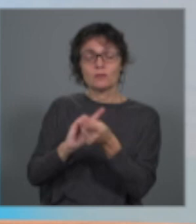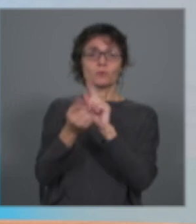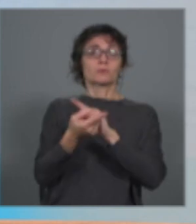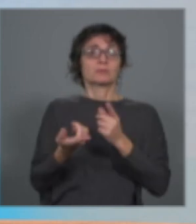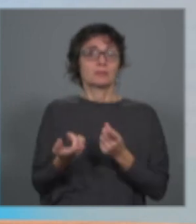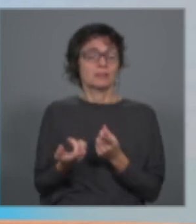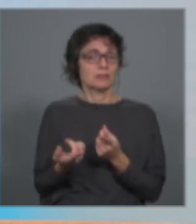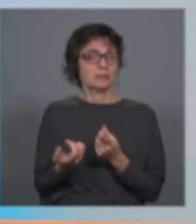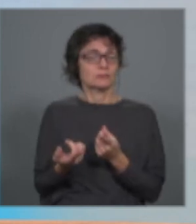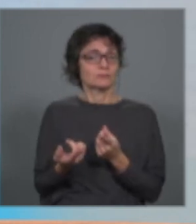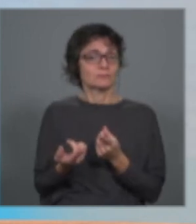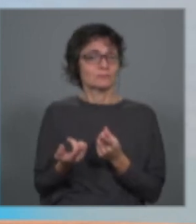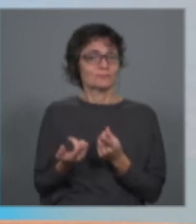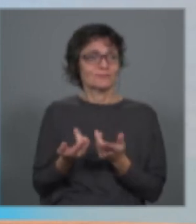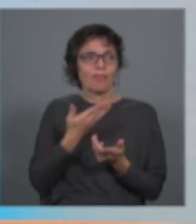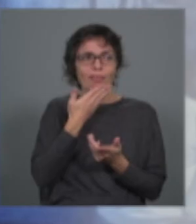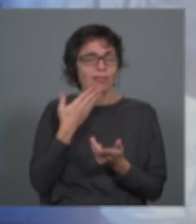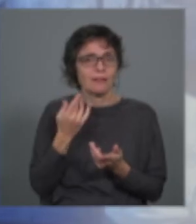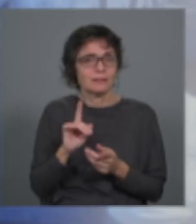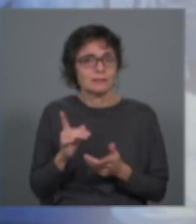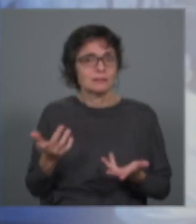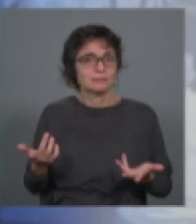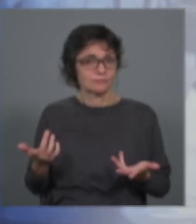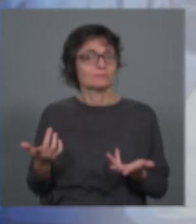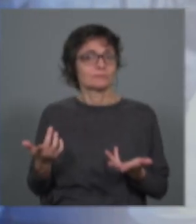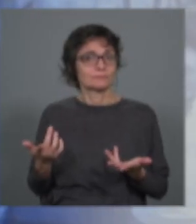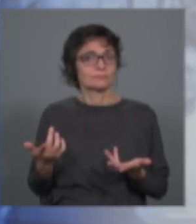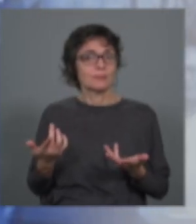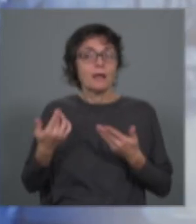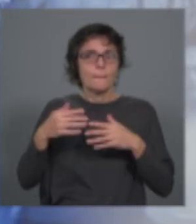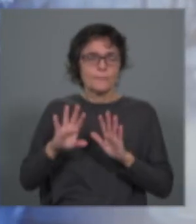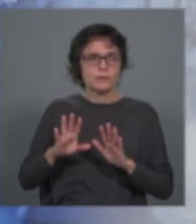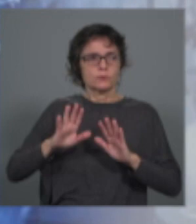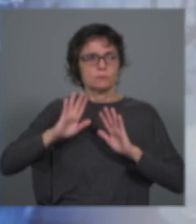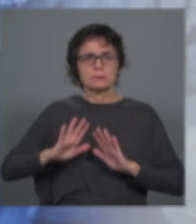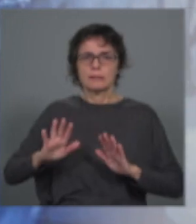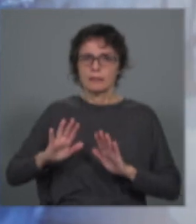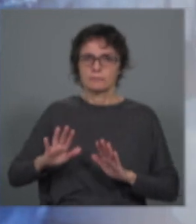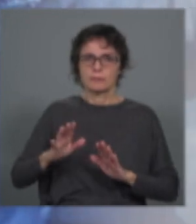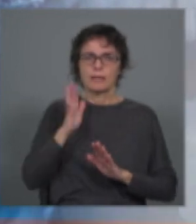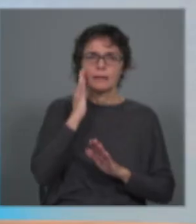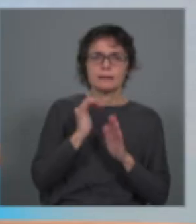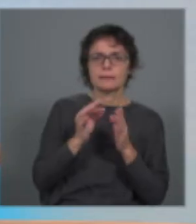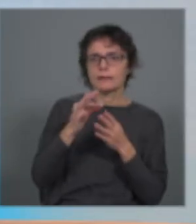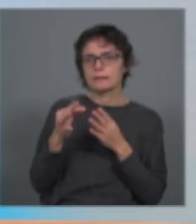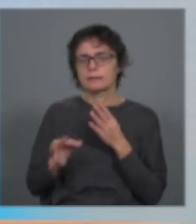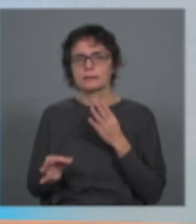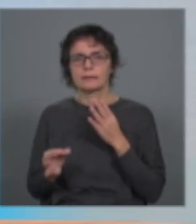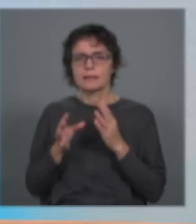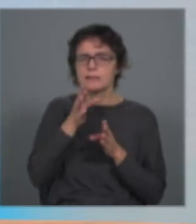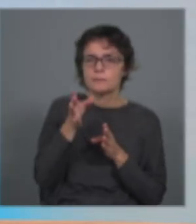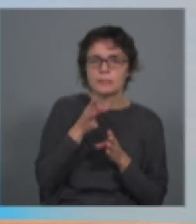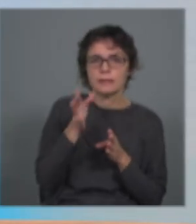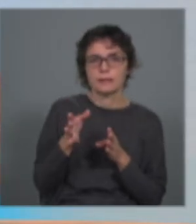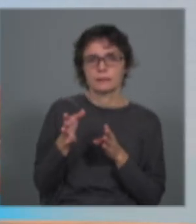É capaz de não ser muito fácil. É pela via racional, como estava a dizer. É pela via racional, sim. Pela via racional, que não se opõe às emoções. Essa é outra das estupidezes que têm